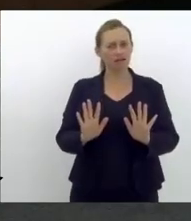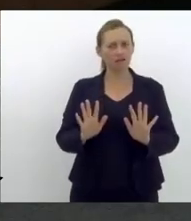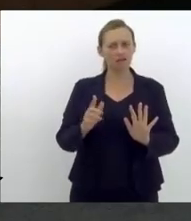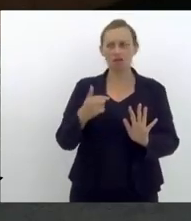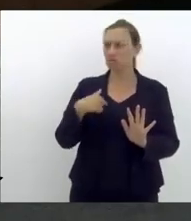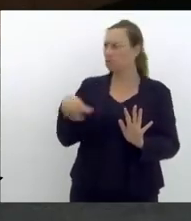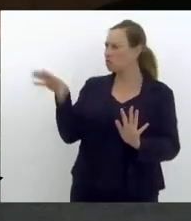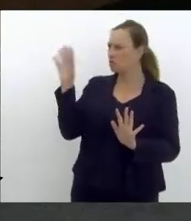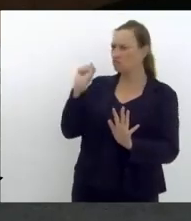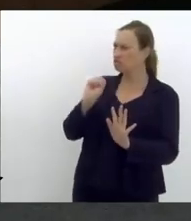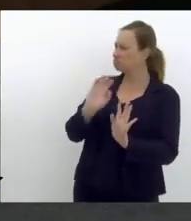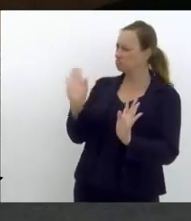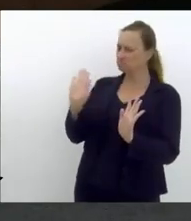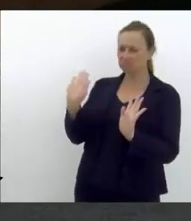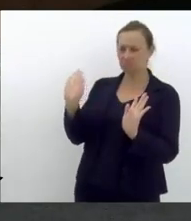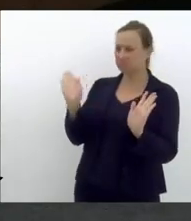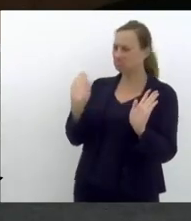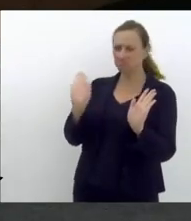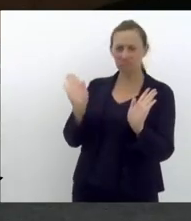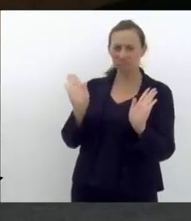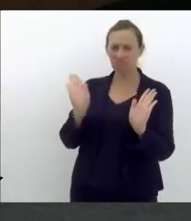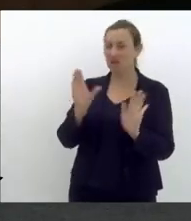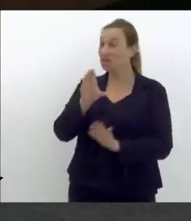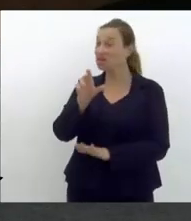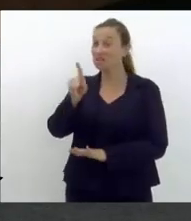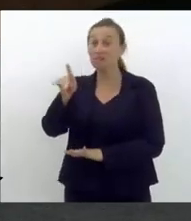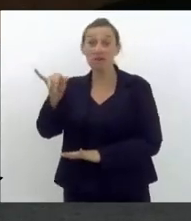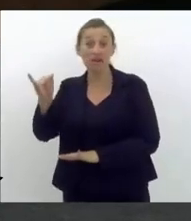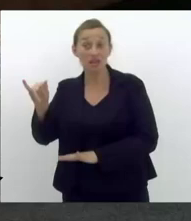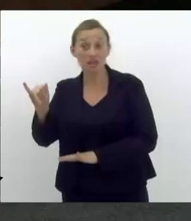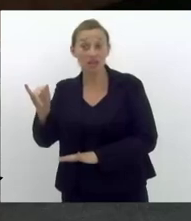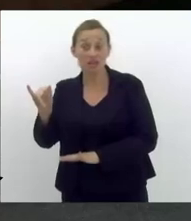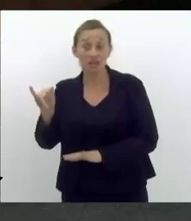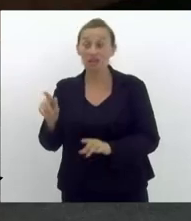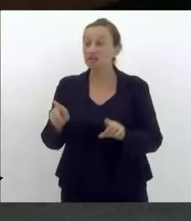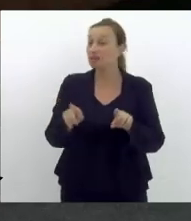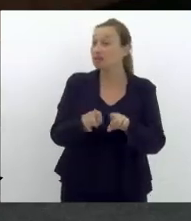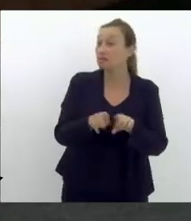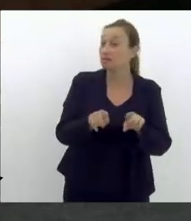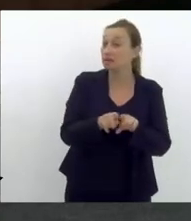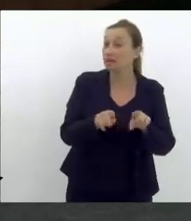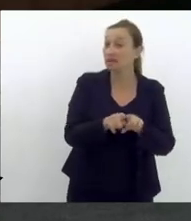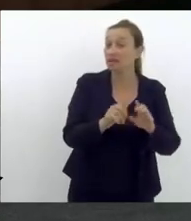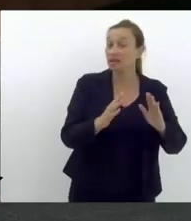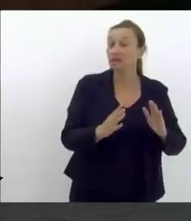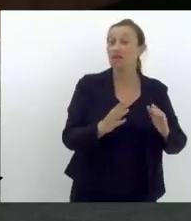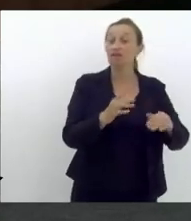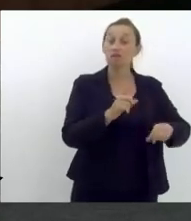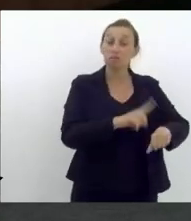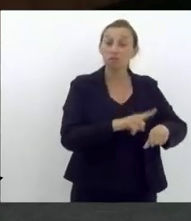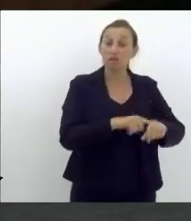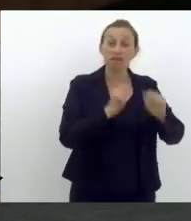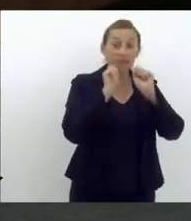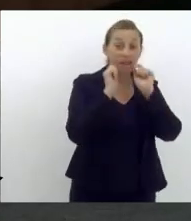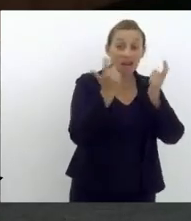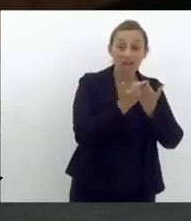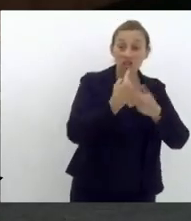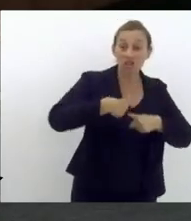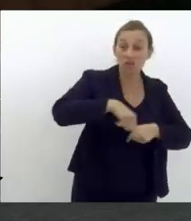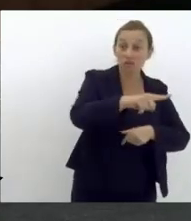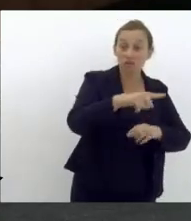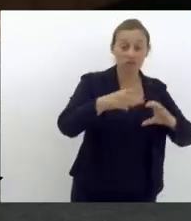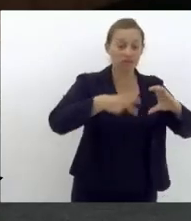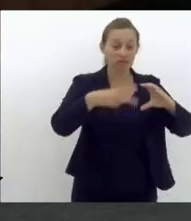ouvi na CPI nem na ocasião em que esta casa esteve na câmara